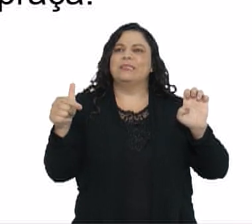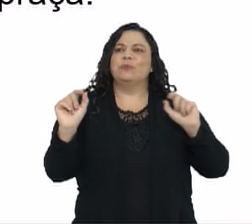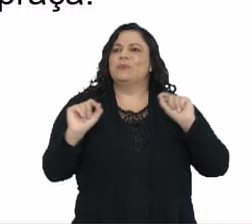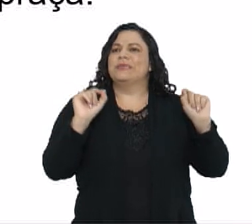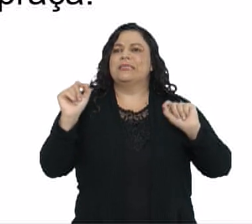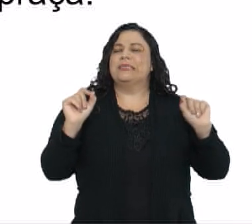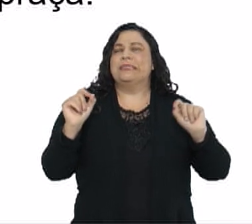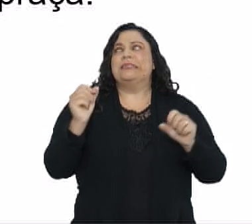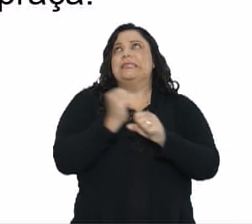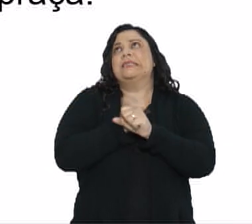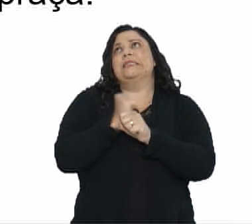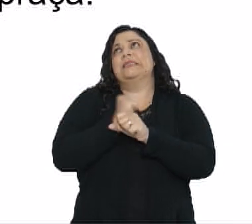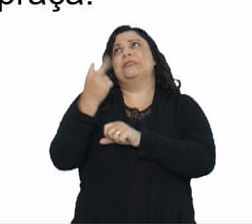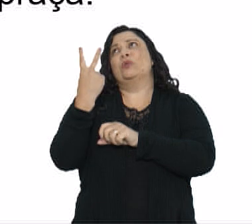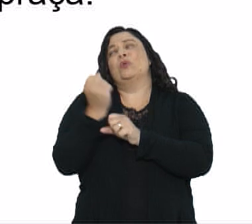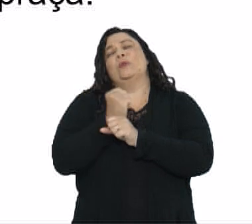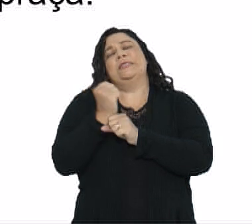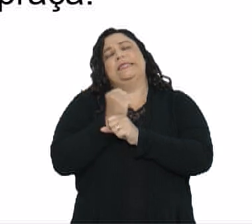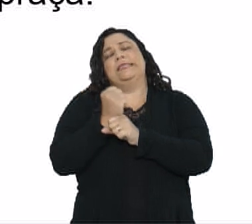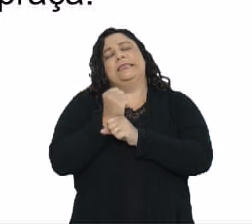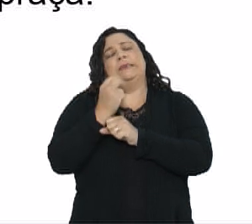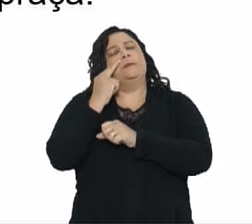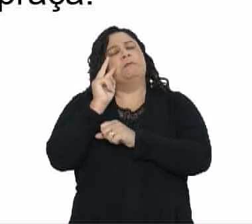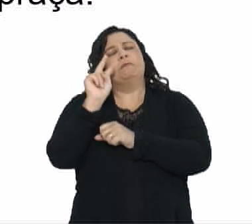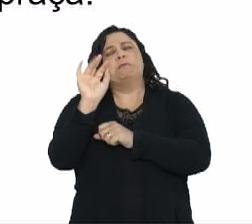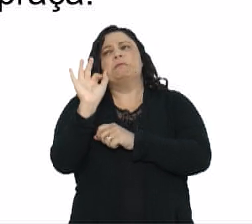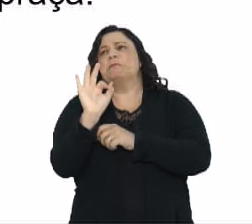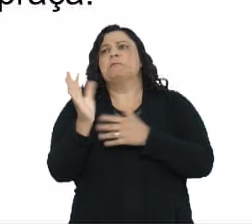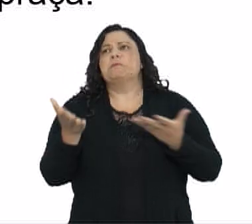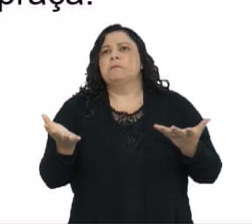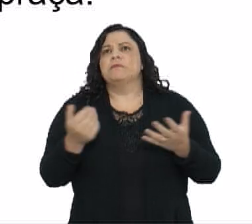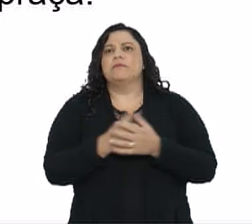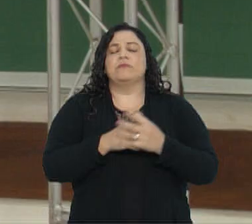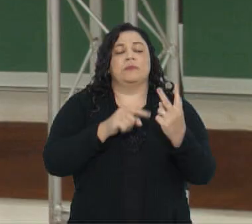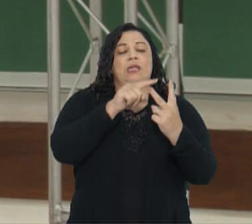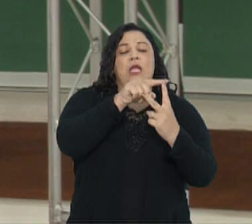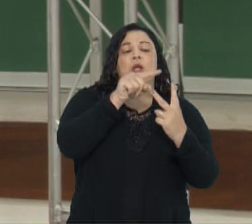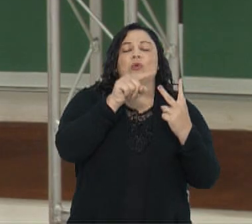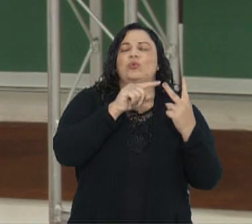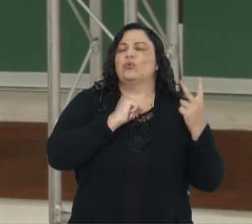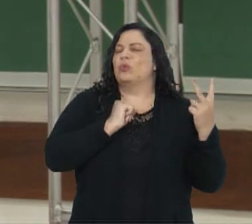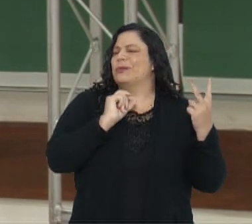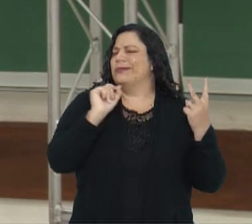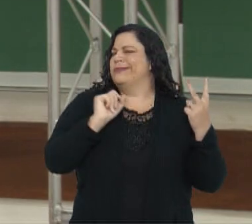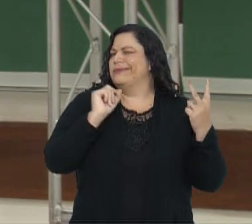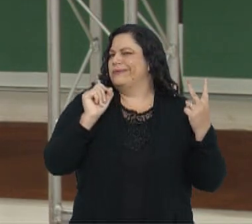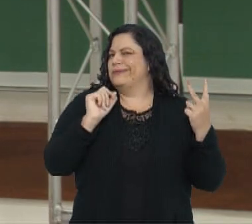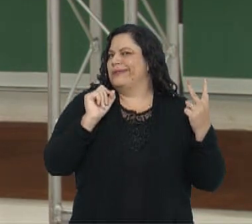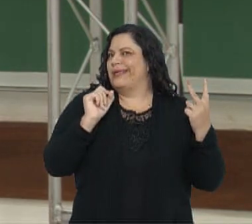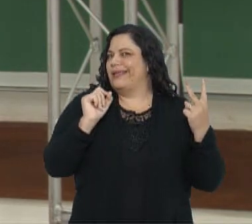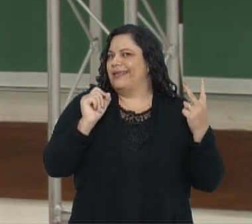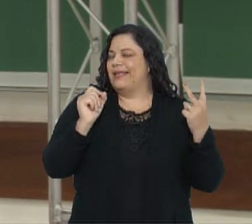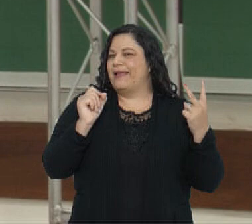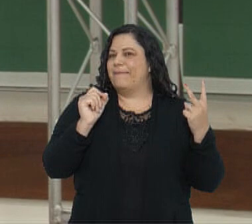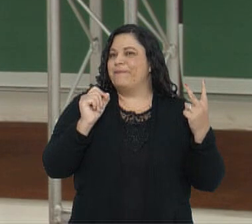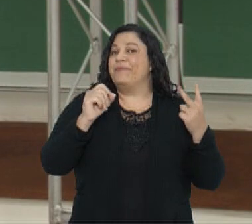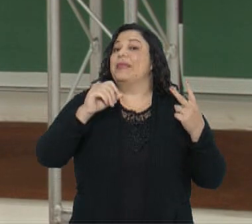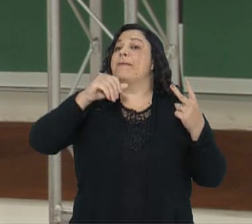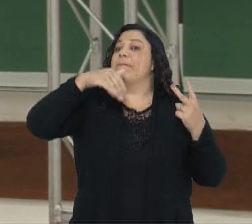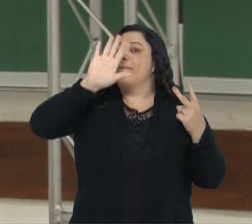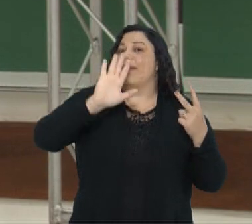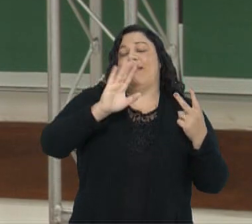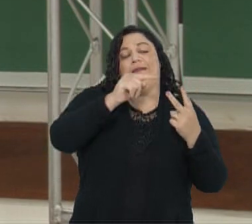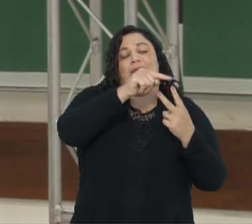não a vejo. Relacionado ali a tempo, então, veja que 2, né, é mais que 1. Se